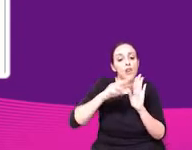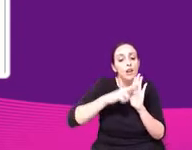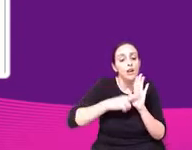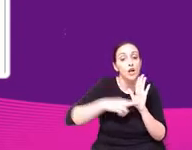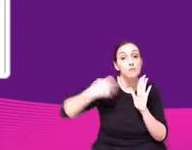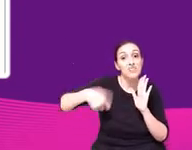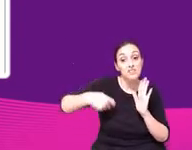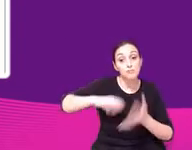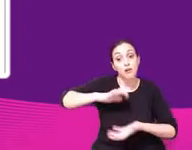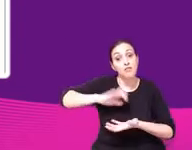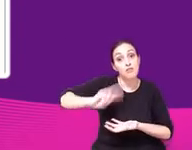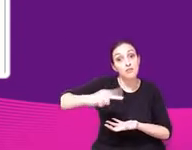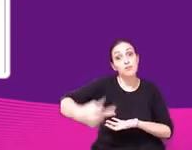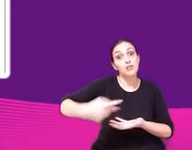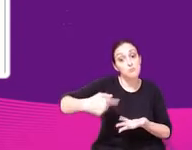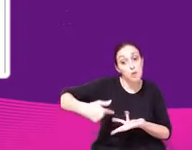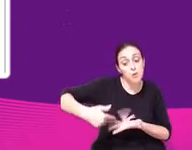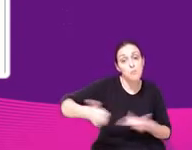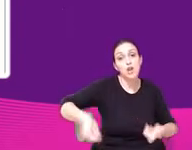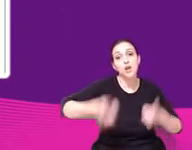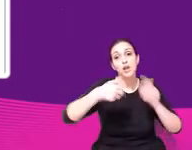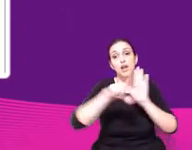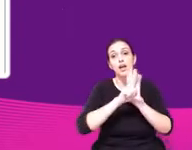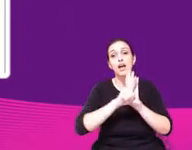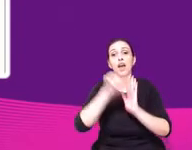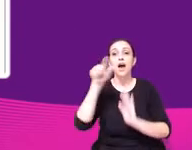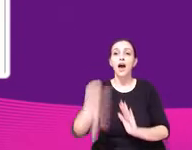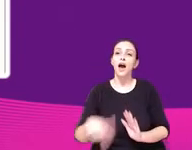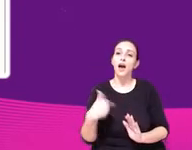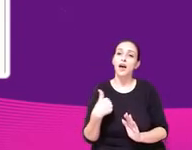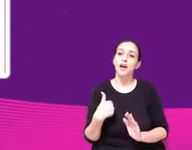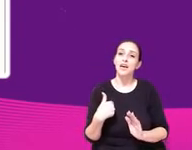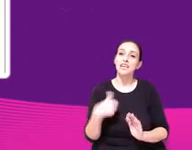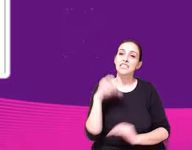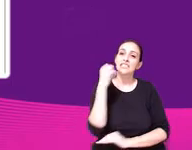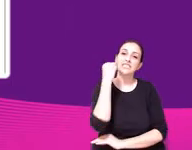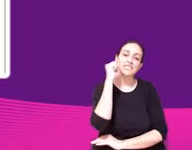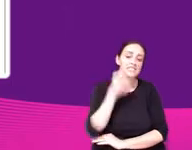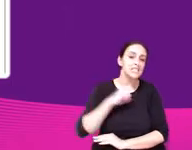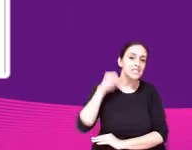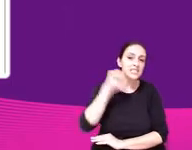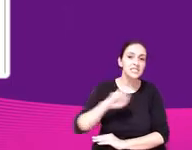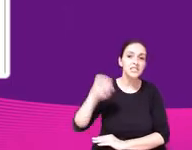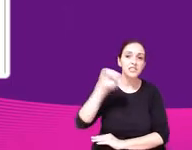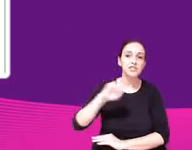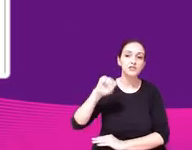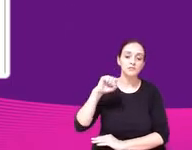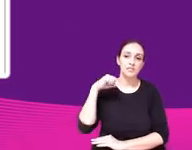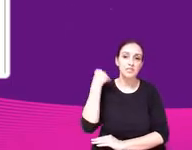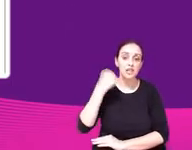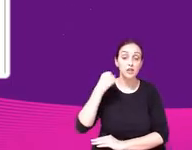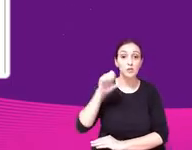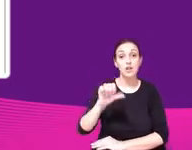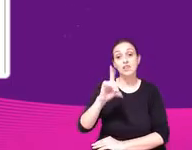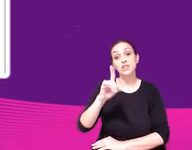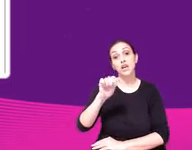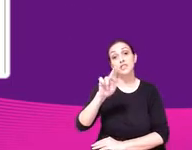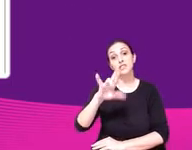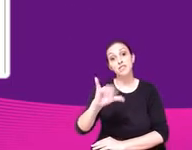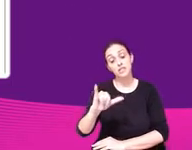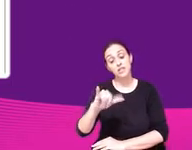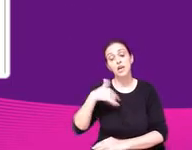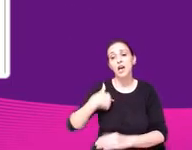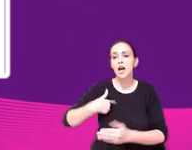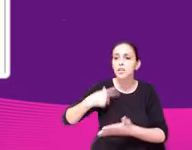transplantes. O senador Darcy Ribeiro, já muito doente naquela época, assumiu esta causa e convenceu os senadores a